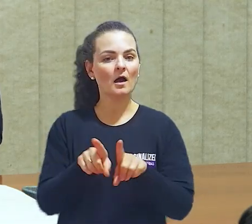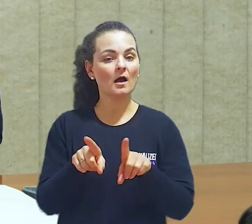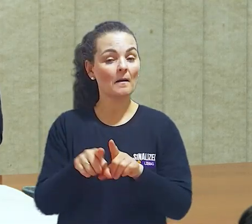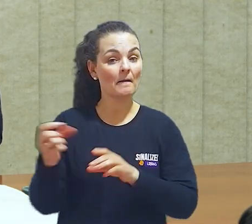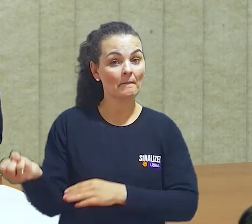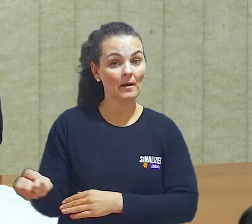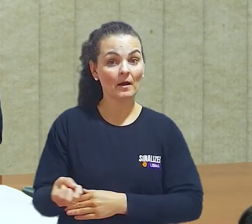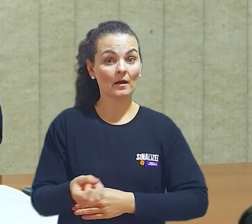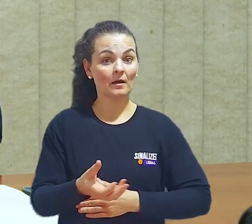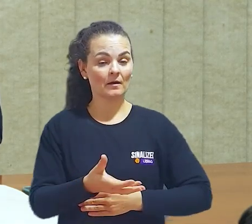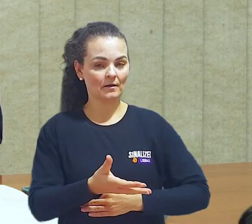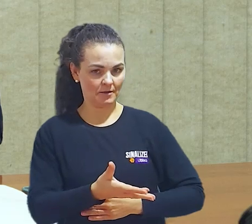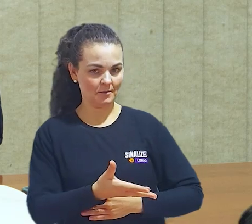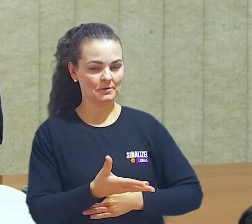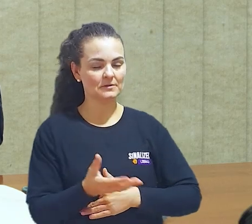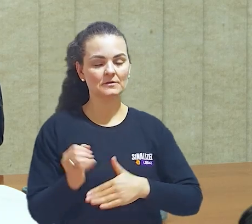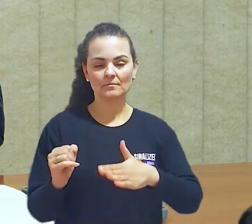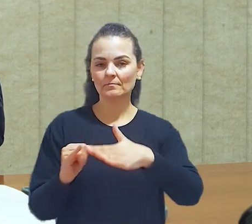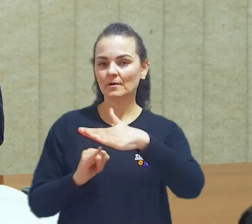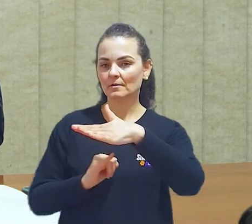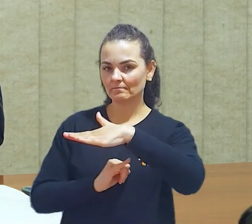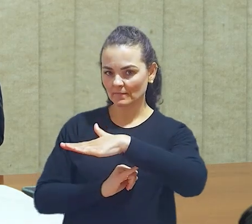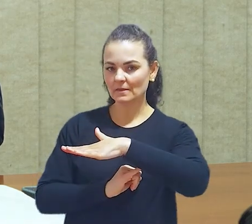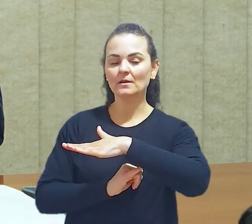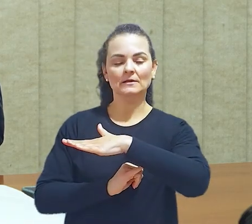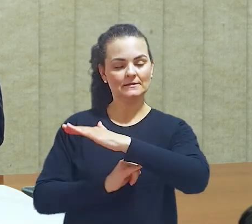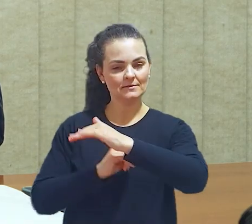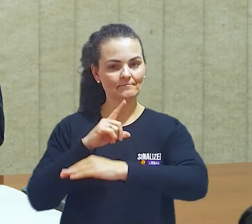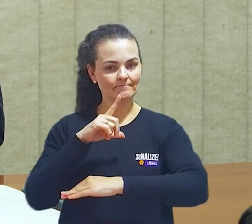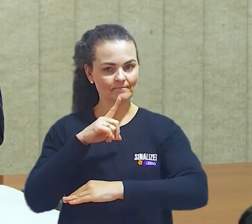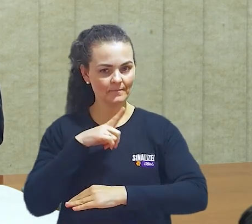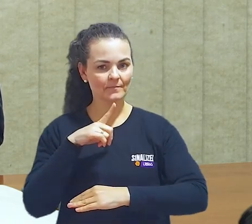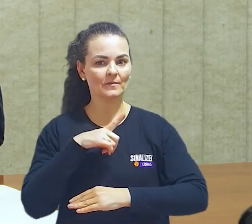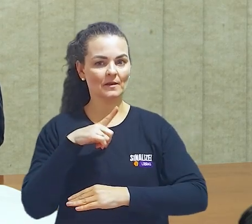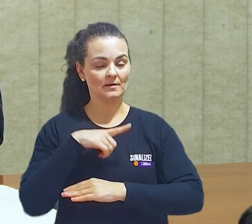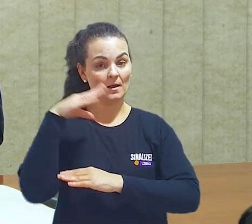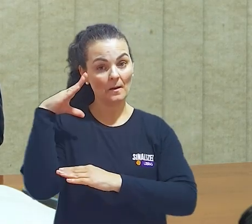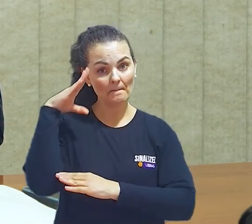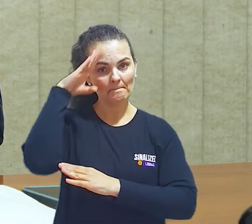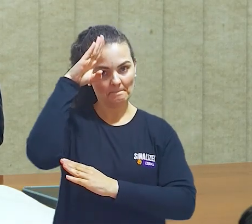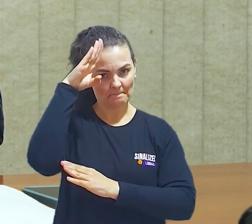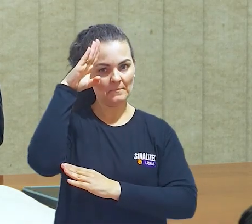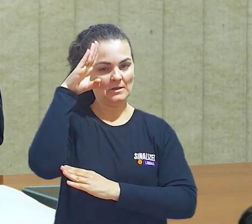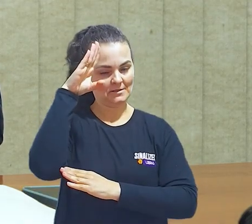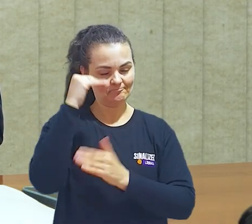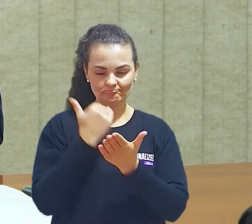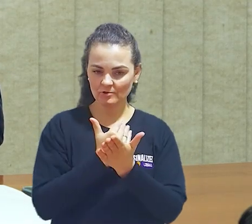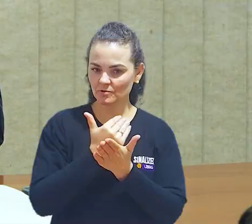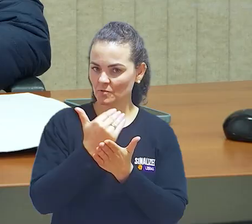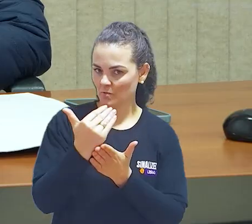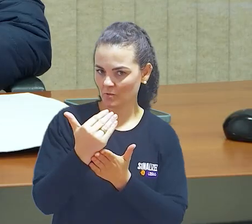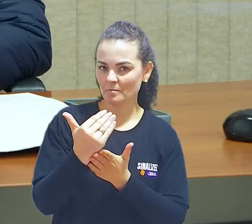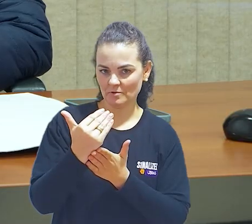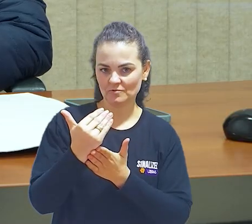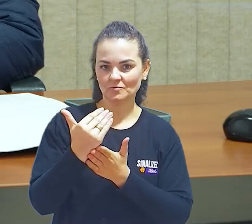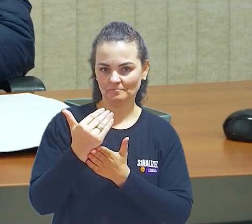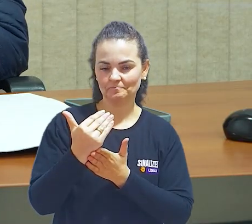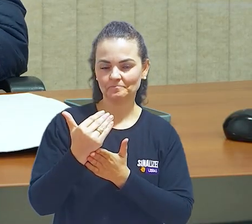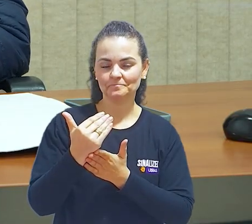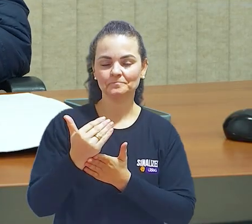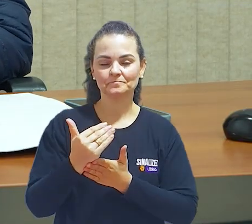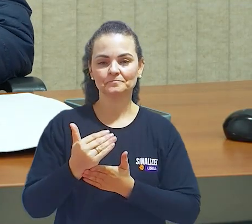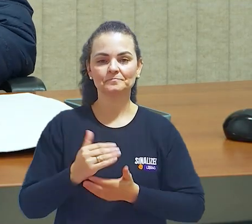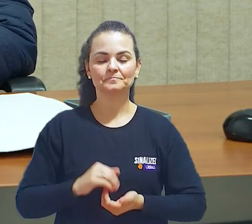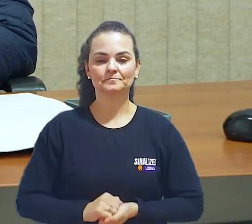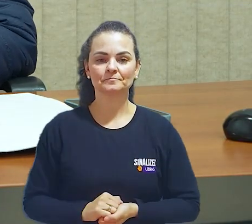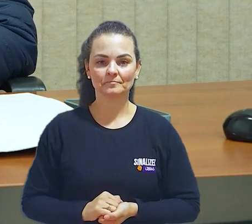modernização da instituição, ela vem aí sendo prioritária desde o início do mandato. E dentro